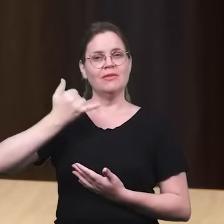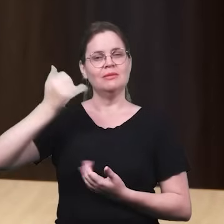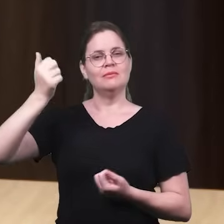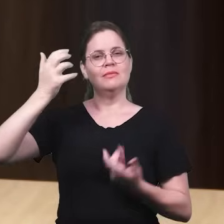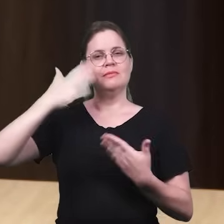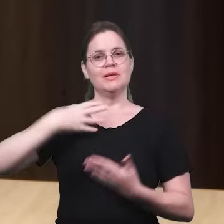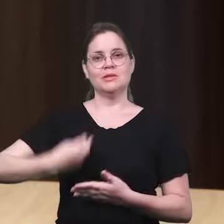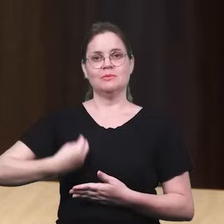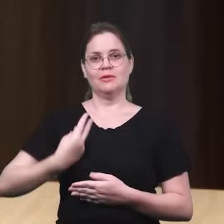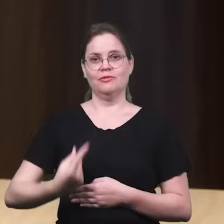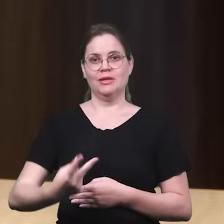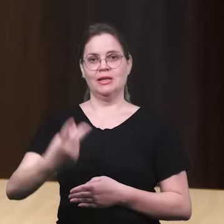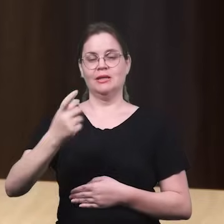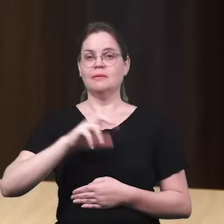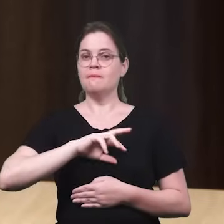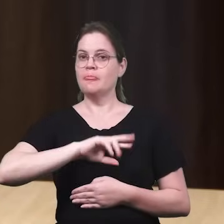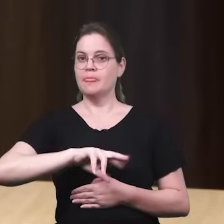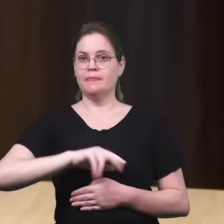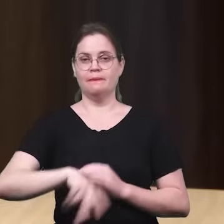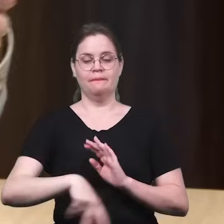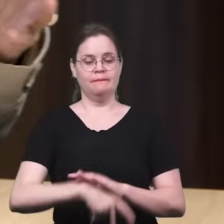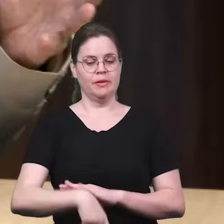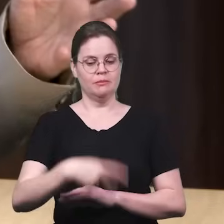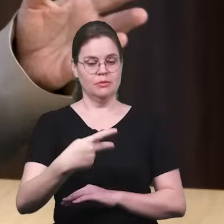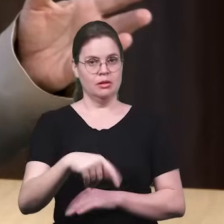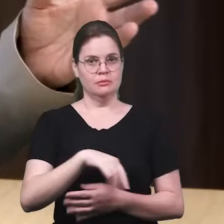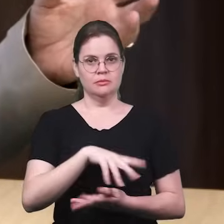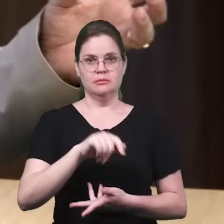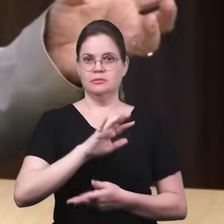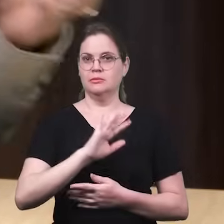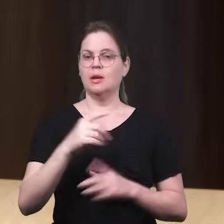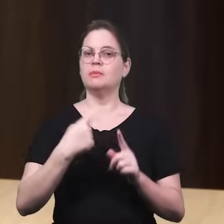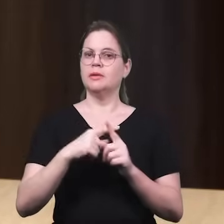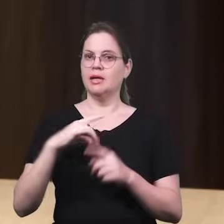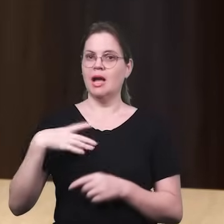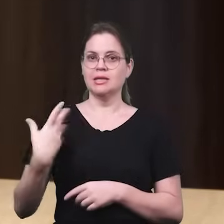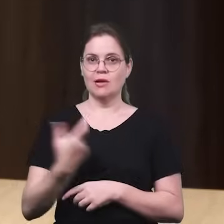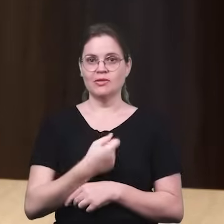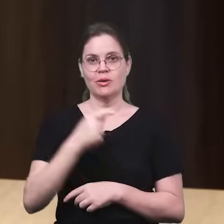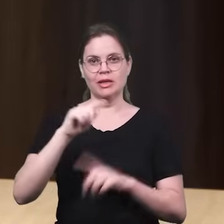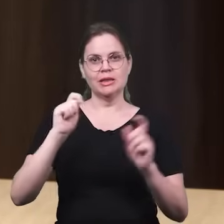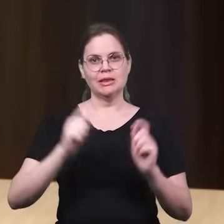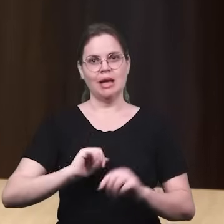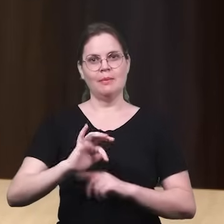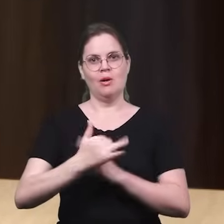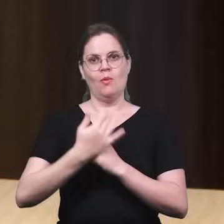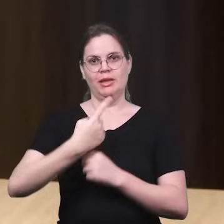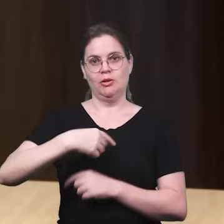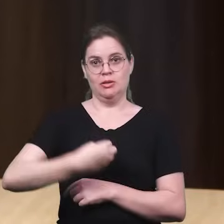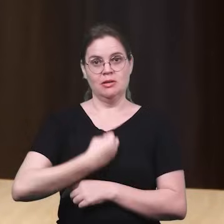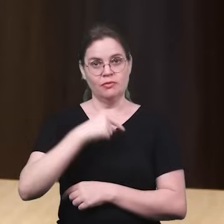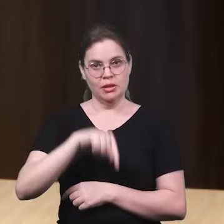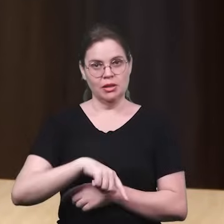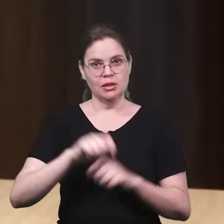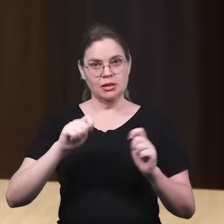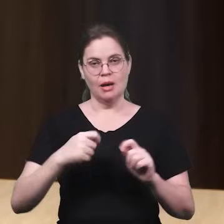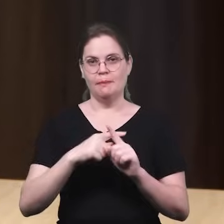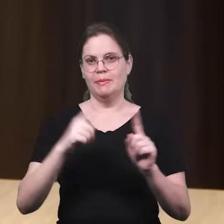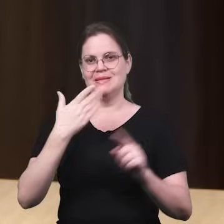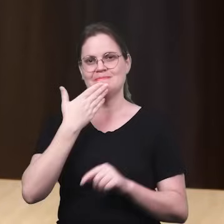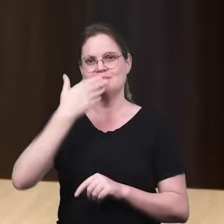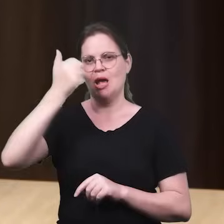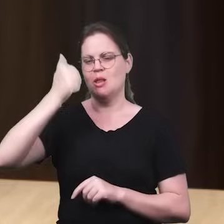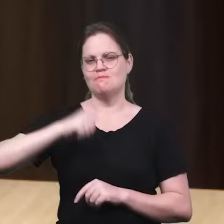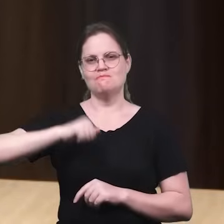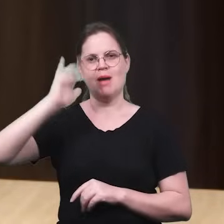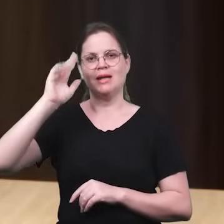são palavras para essa vida, não. Embora a salvação é um benefício para essa vida, mas muito mais para a vida eterna. Porque